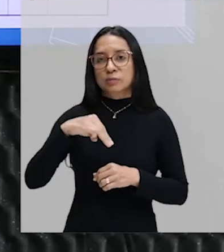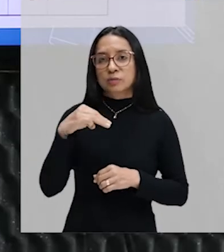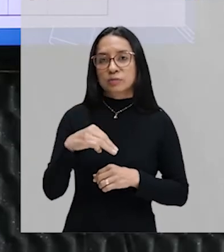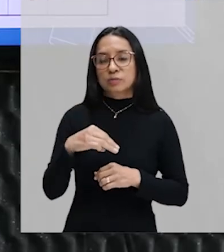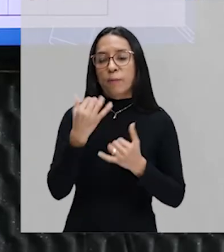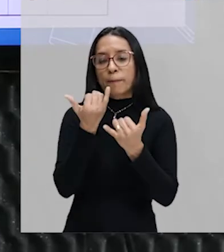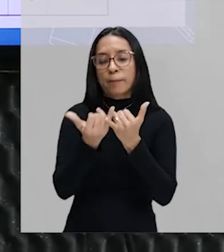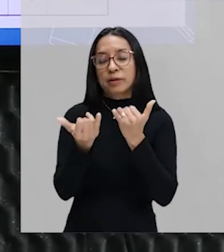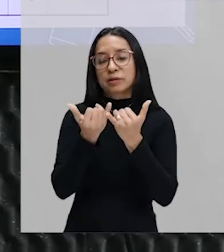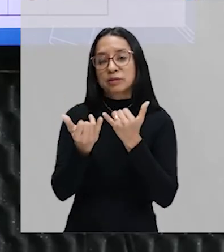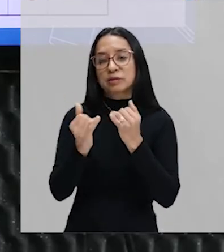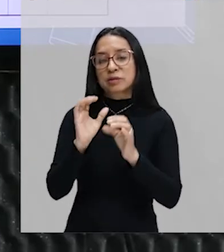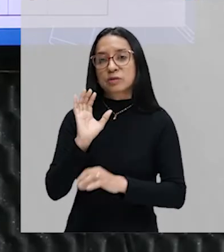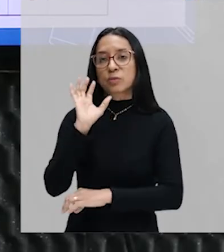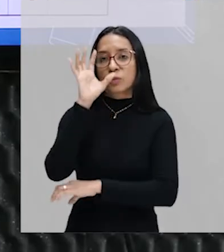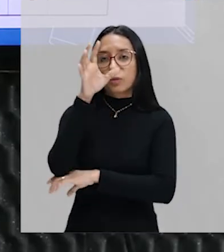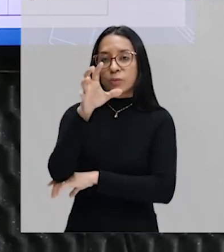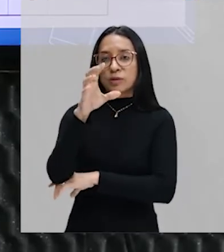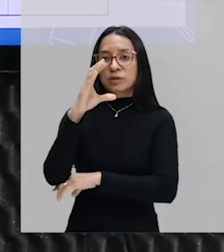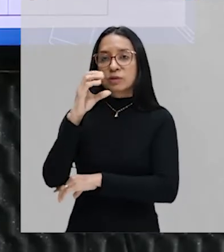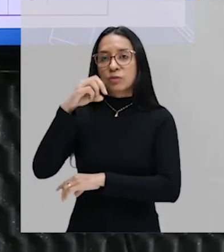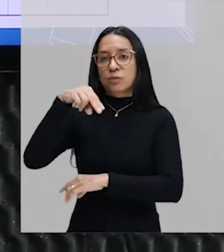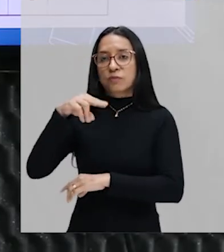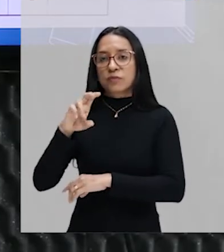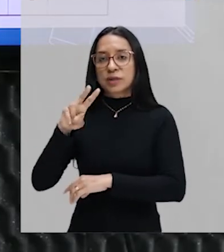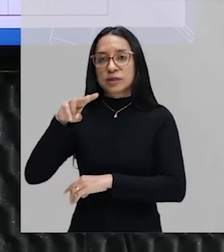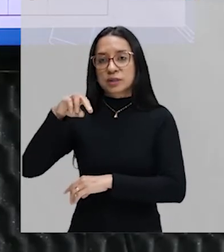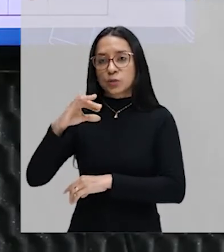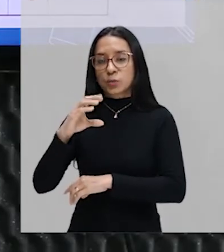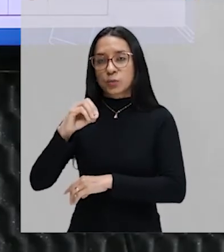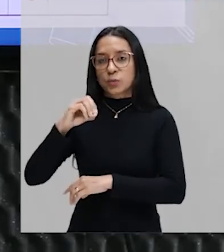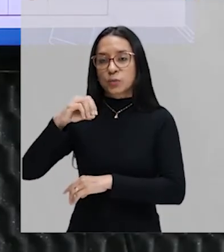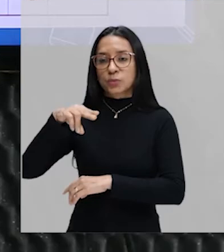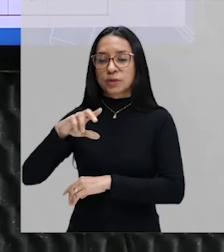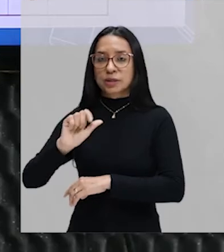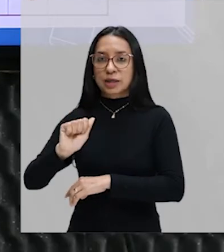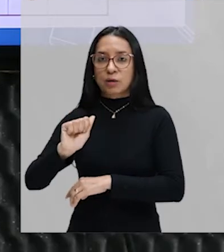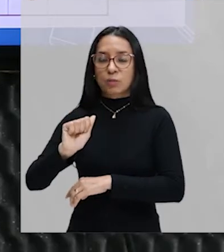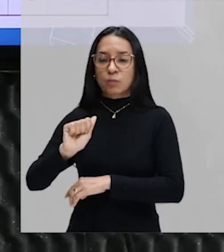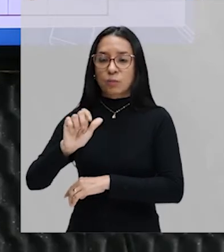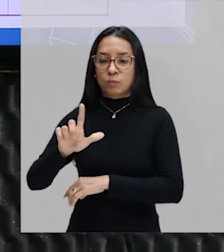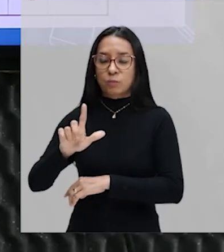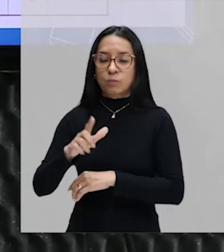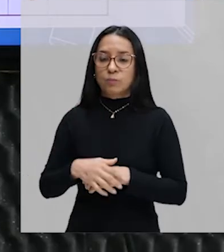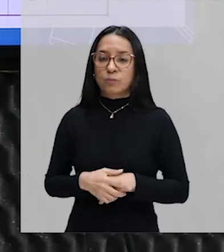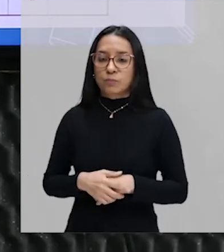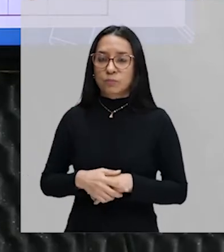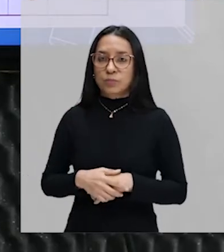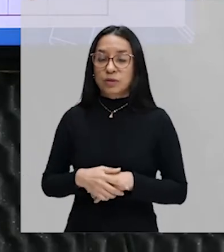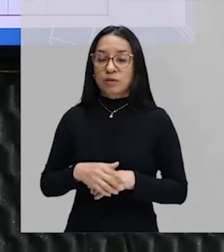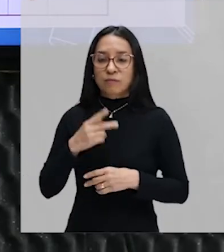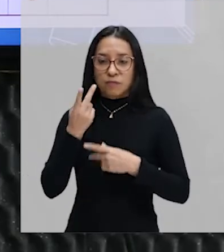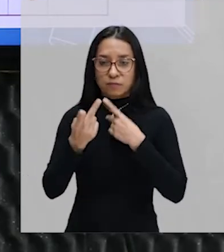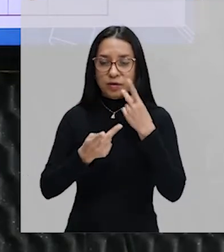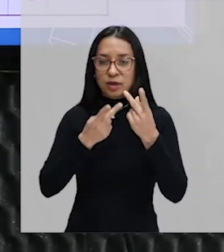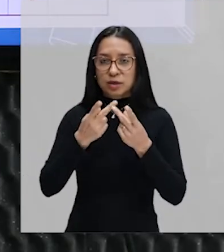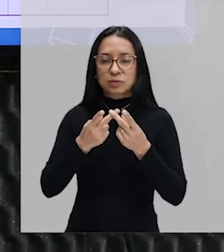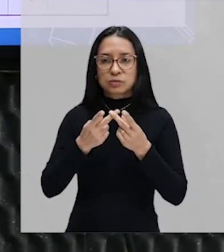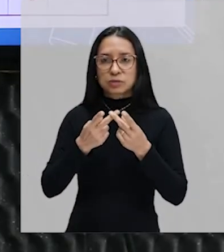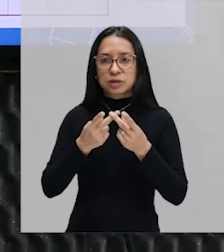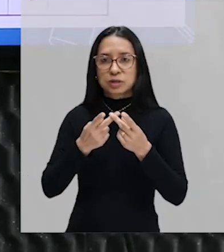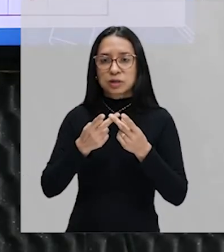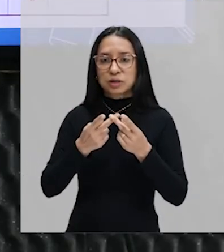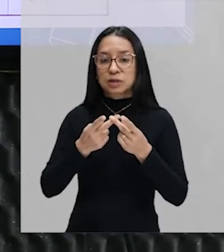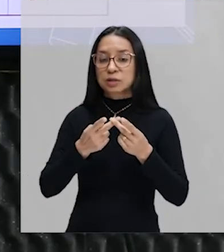com o basquete convencional. Lembrando, eu estou falando do basquete, das regras da FIBA, dos Jogos Olímpicos. Eu não estou falando aqui de